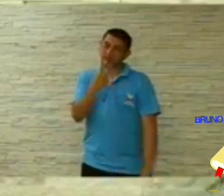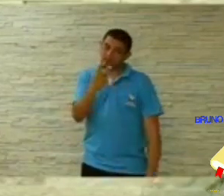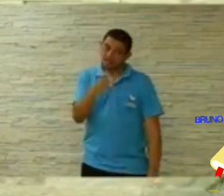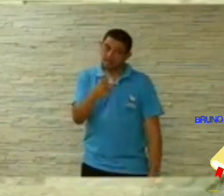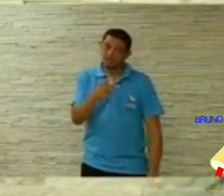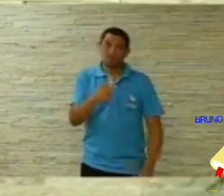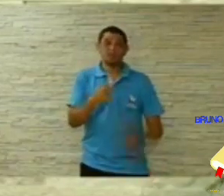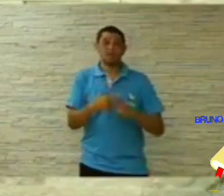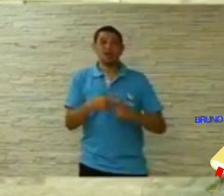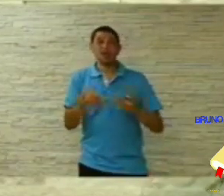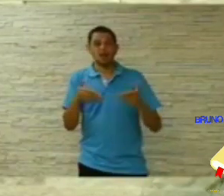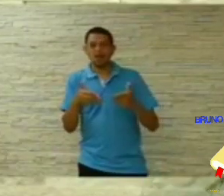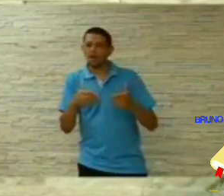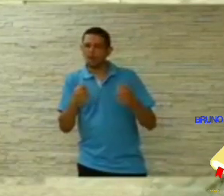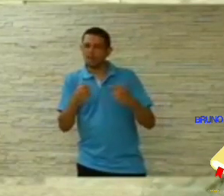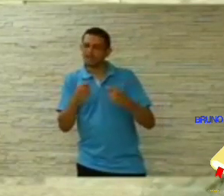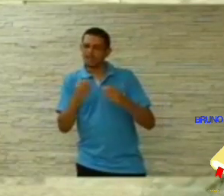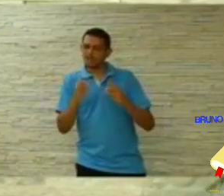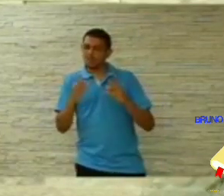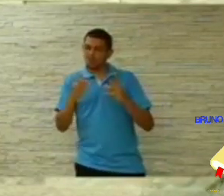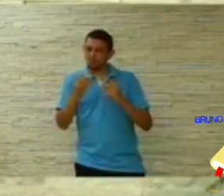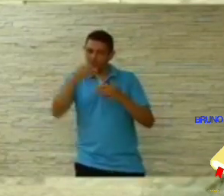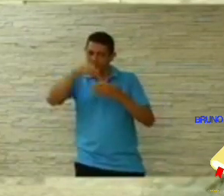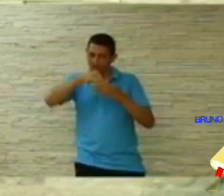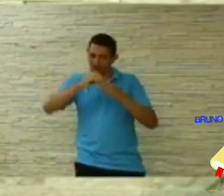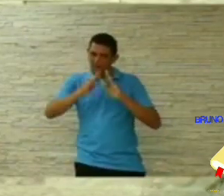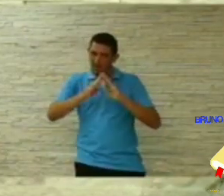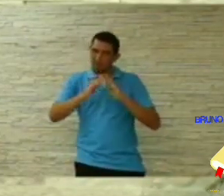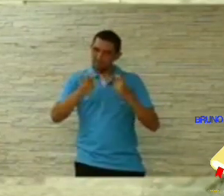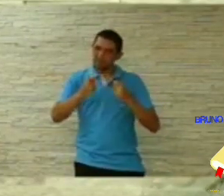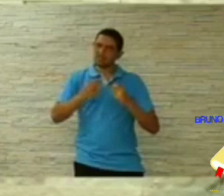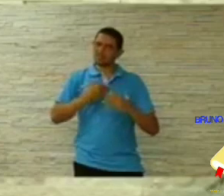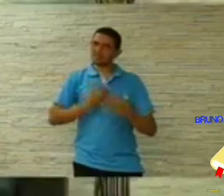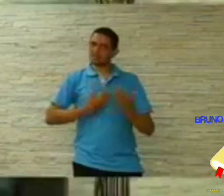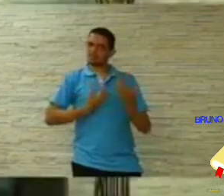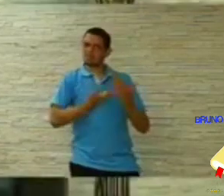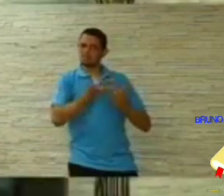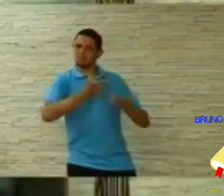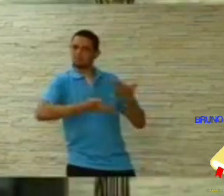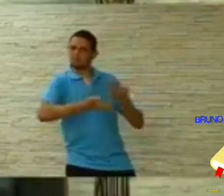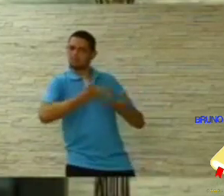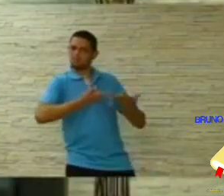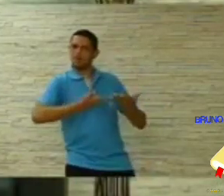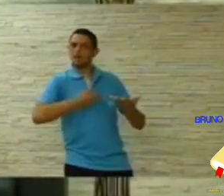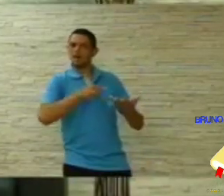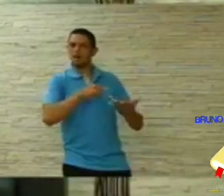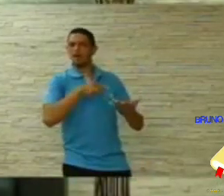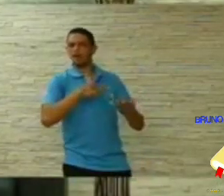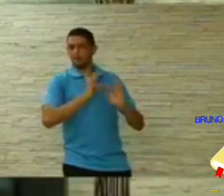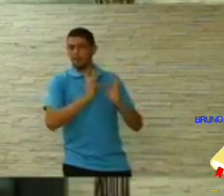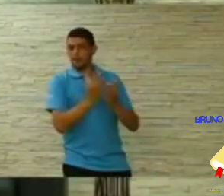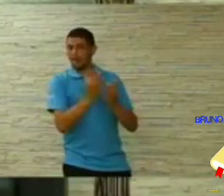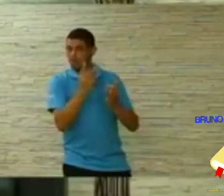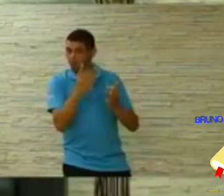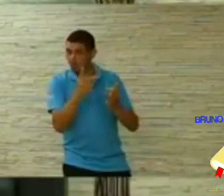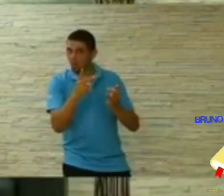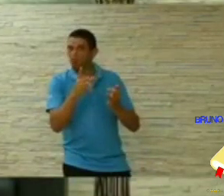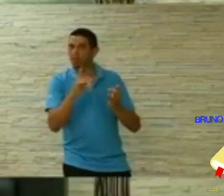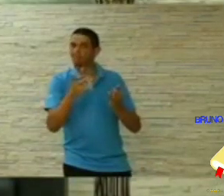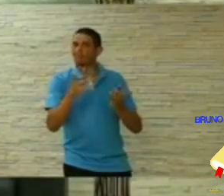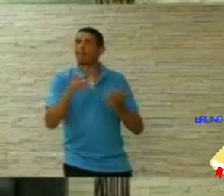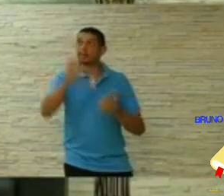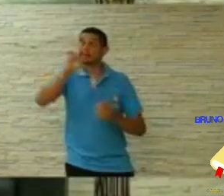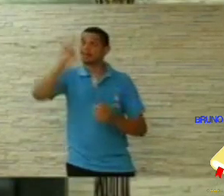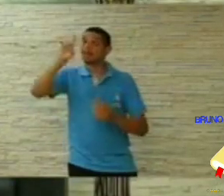conviver com a família, talvez mais do que convivia até aqui, em quarentena, em casa, não vai poder sair, e Deus pode fazer com que a